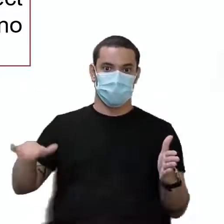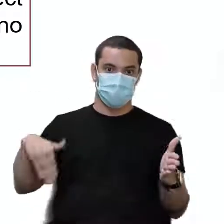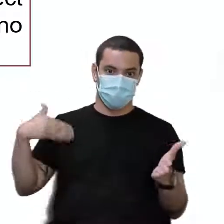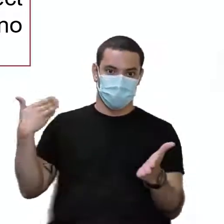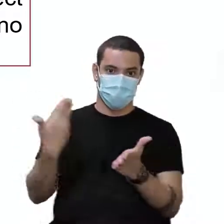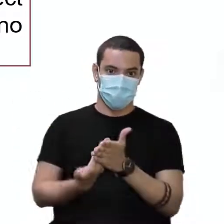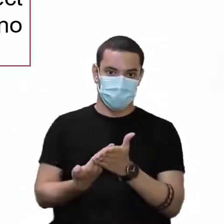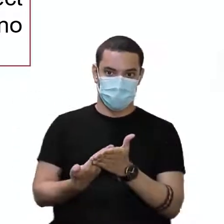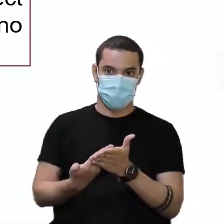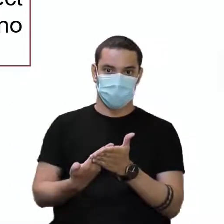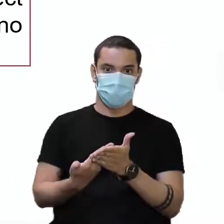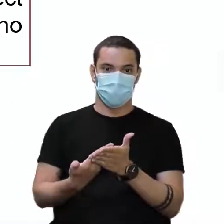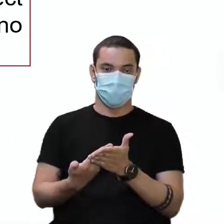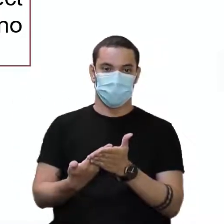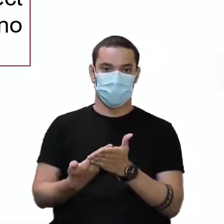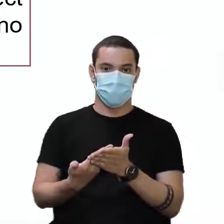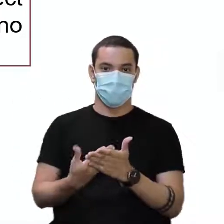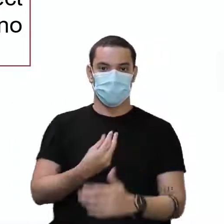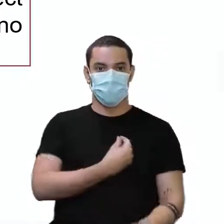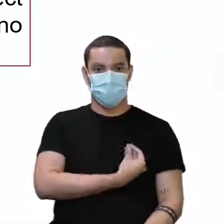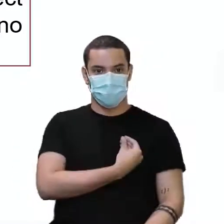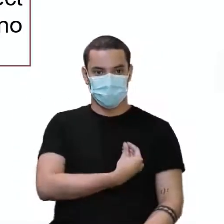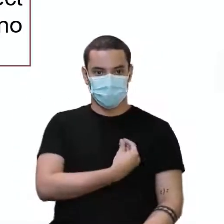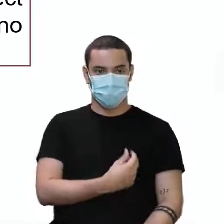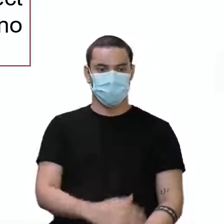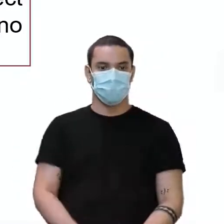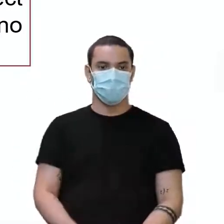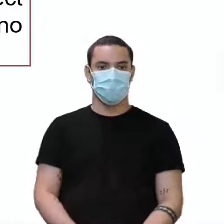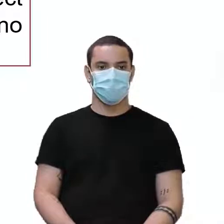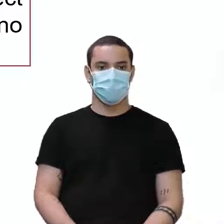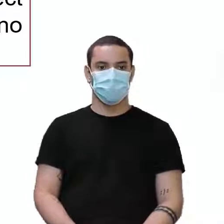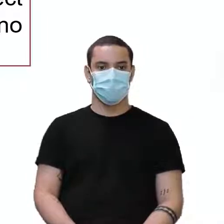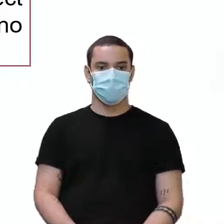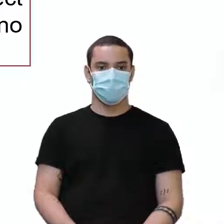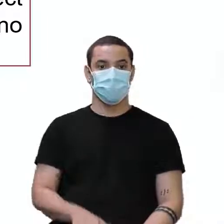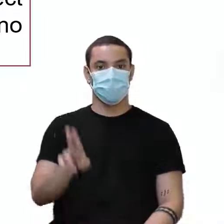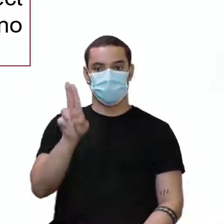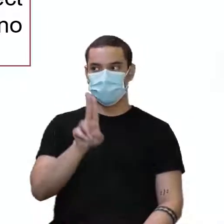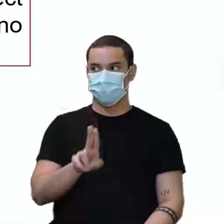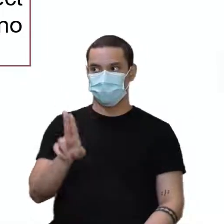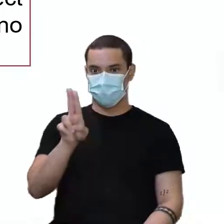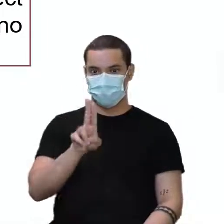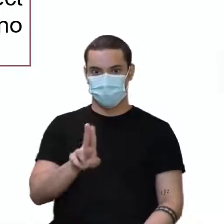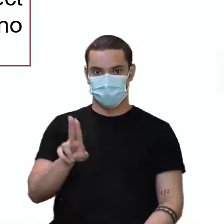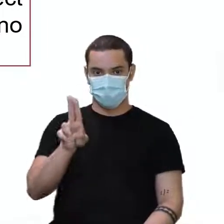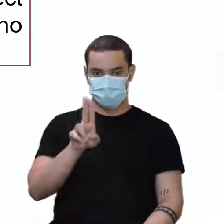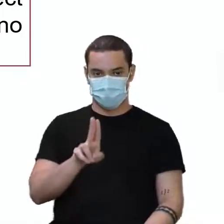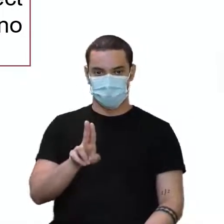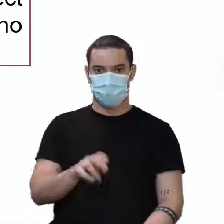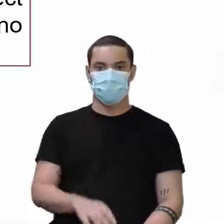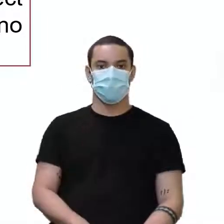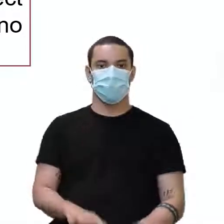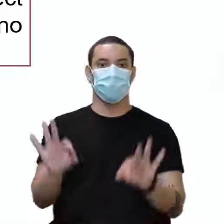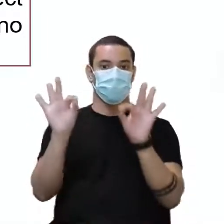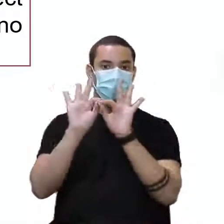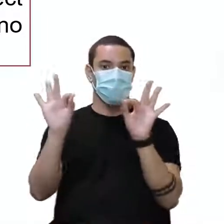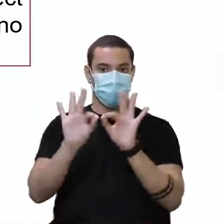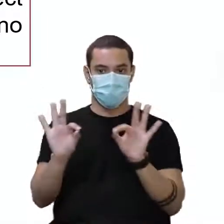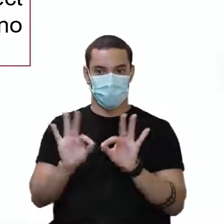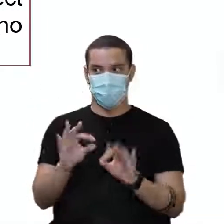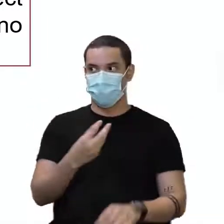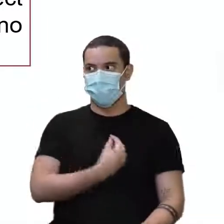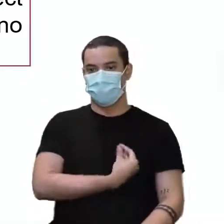continua no presente. E na B, usamos em frases no